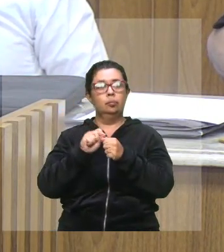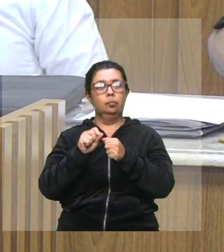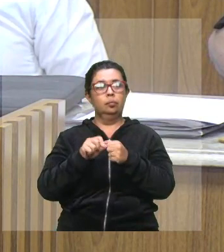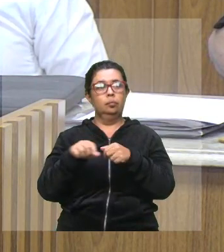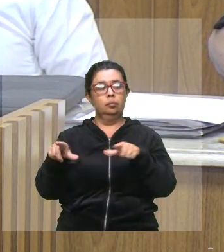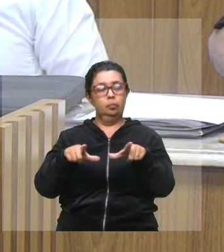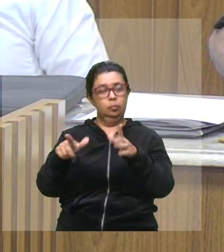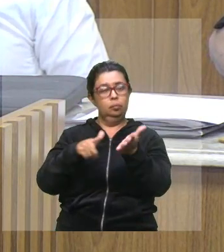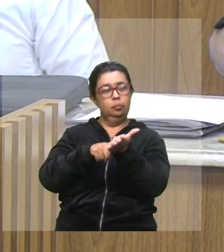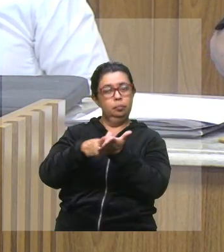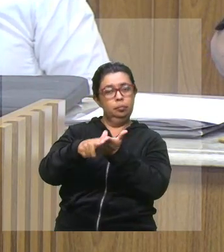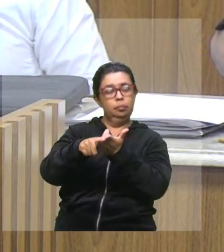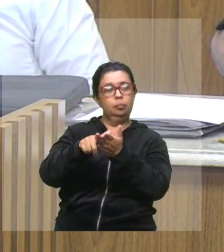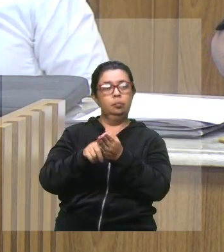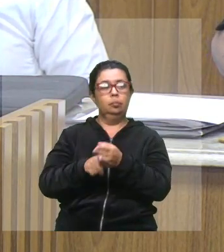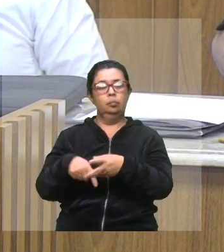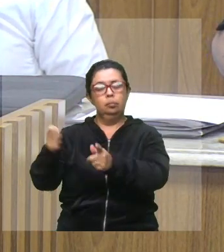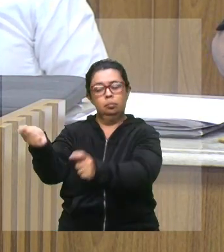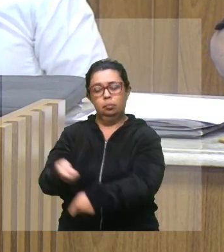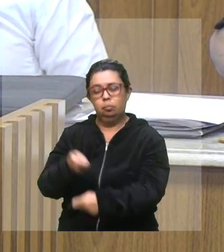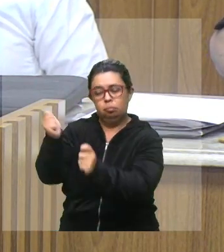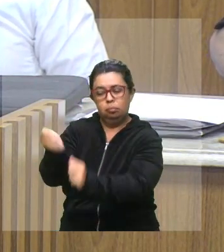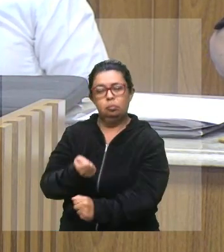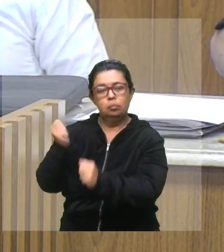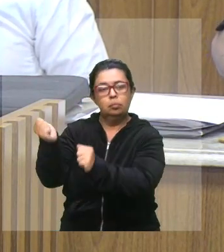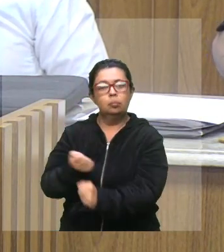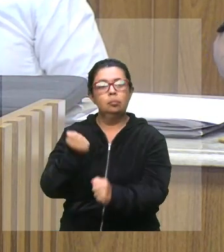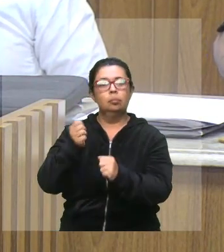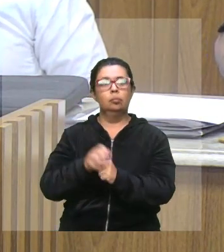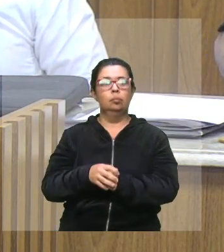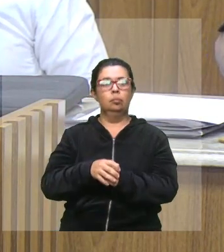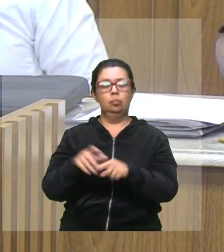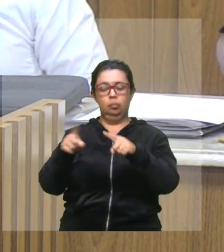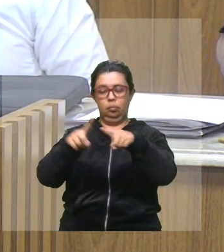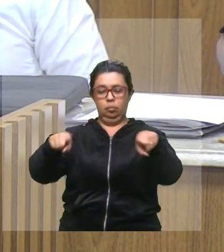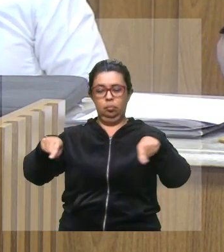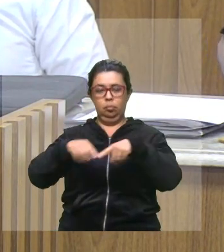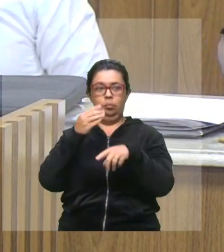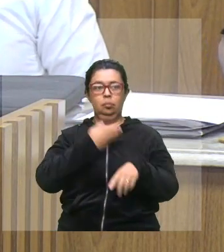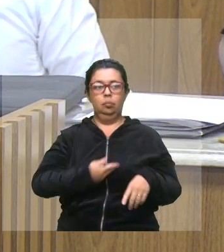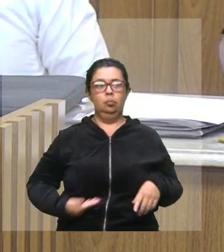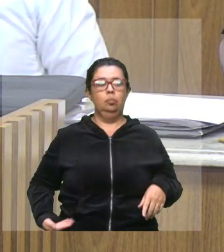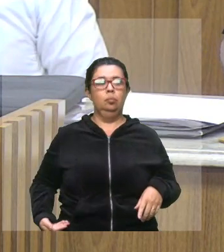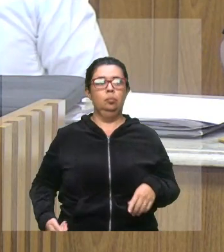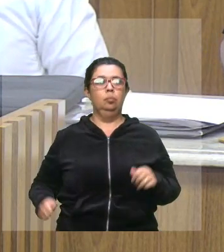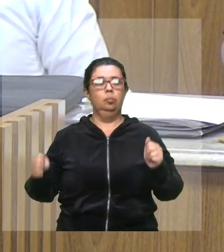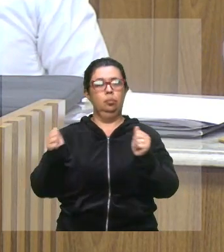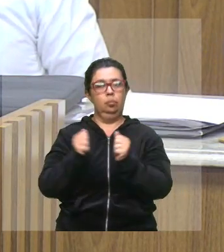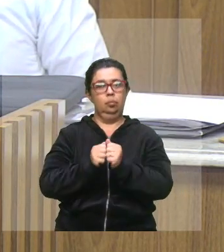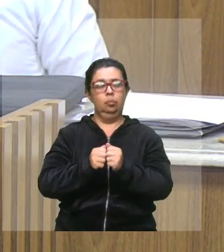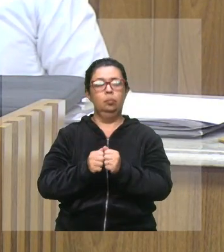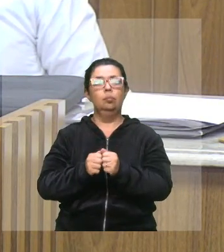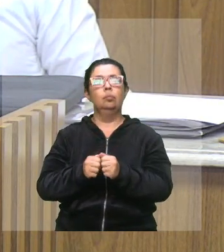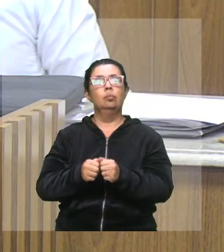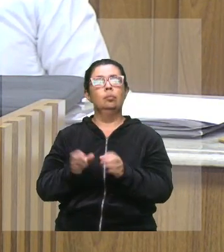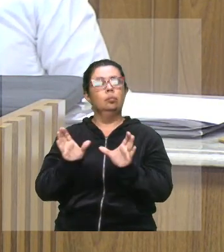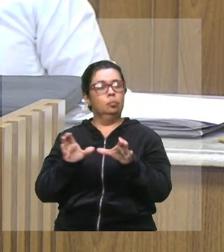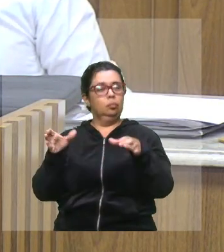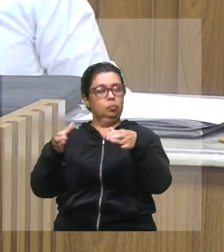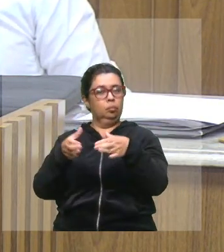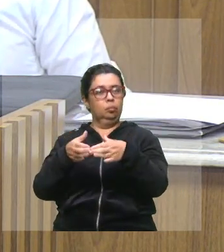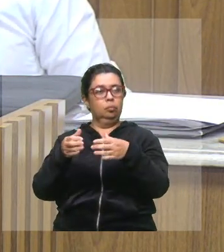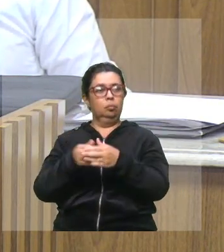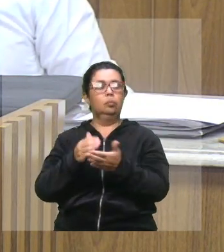serviço de limpeza e capinação na área pública localizada do lado do centro comunitário. Aqui